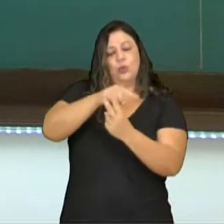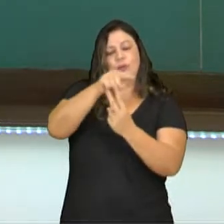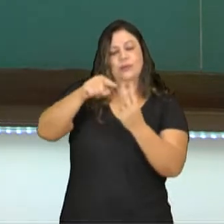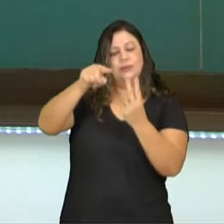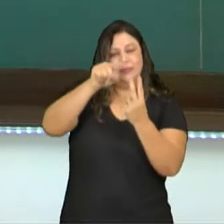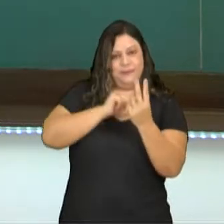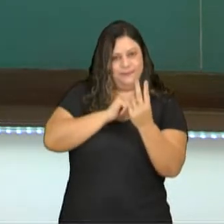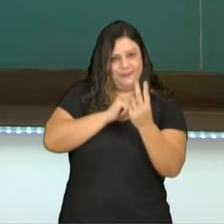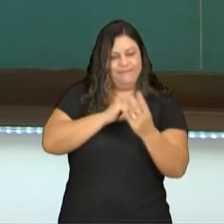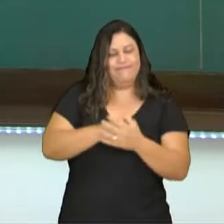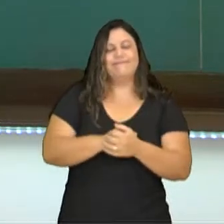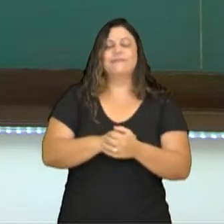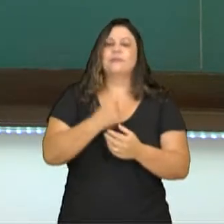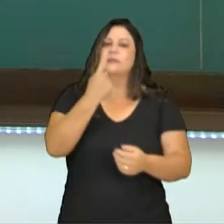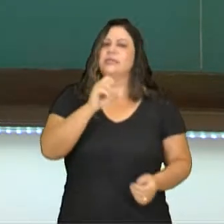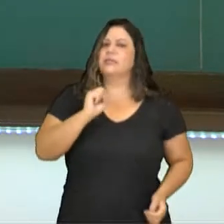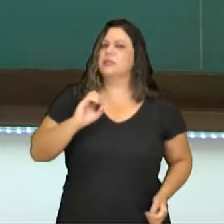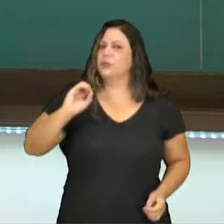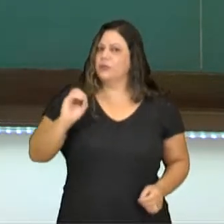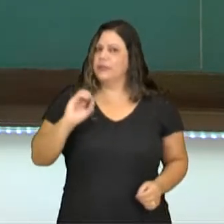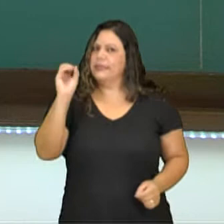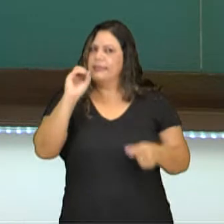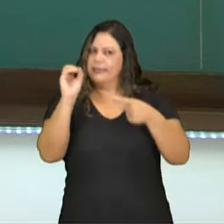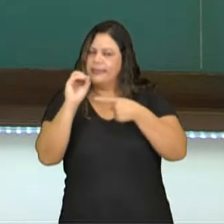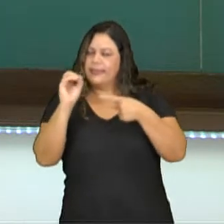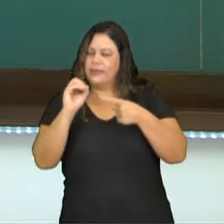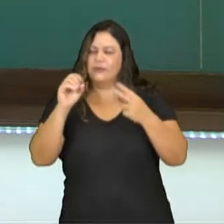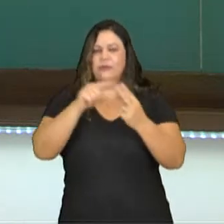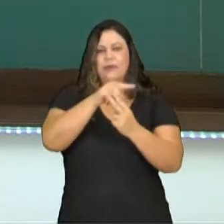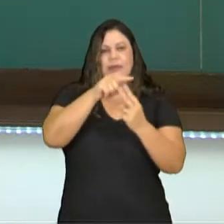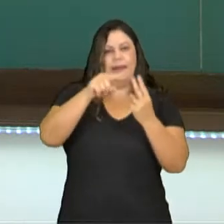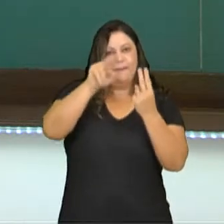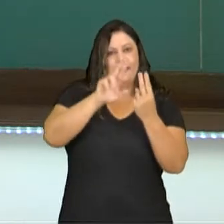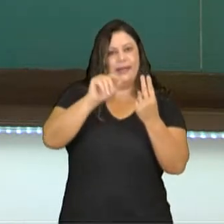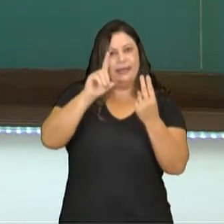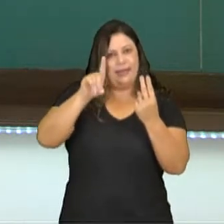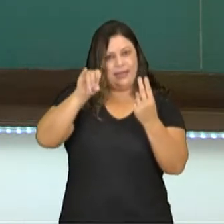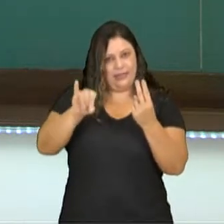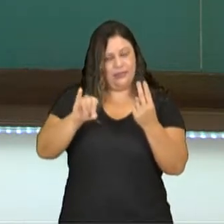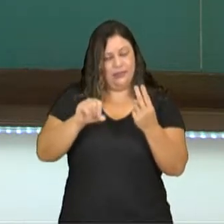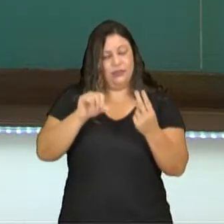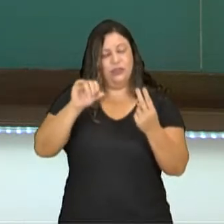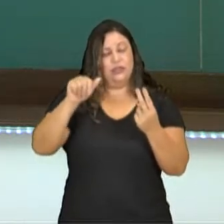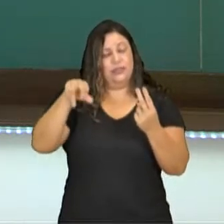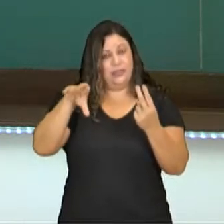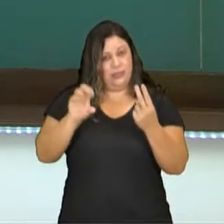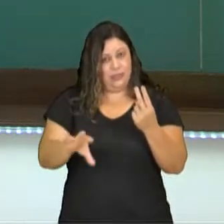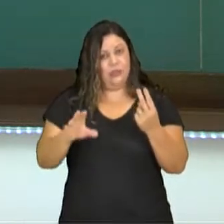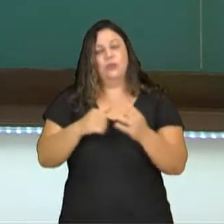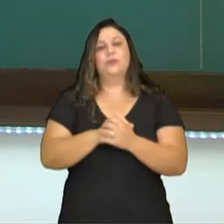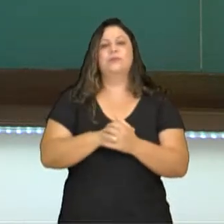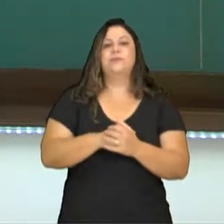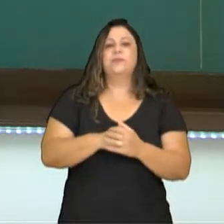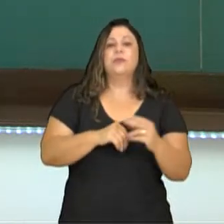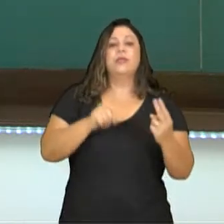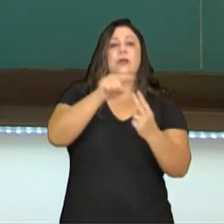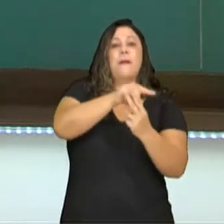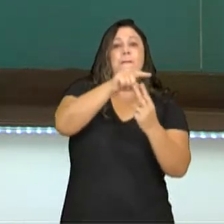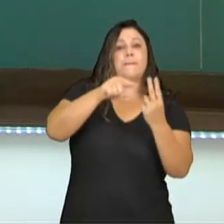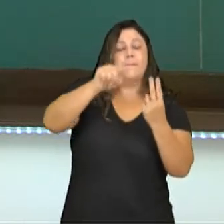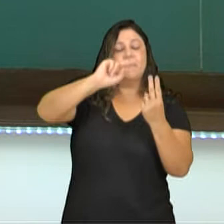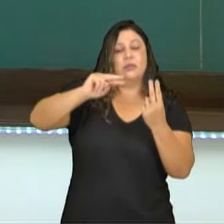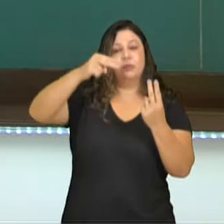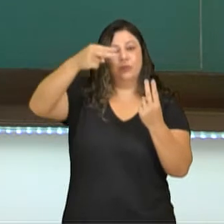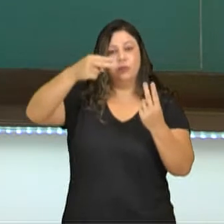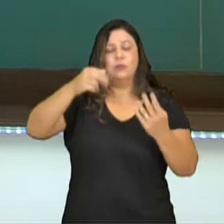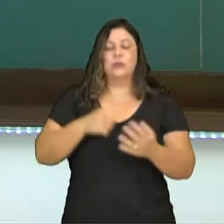ou seja, 180 graus equivale a π radianos, 90 graus equivale a π sobre 2 radianos e o